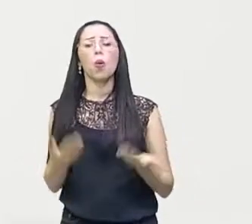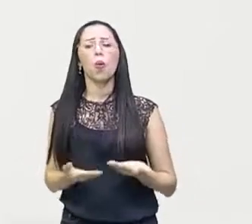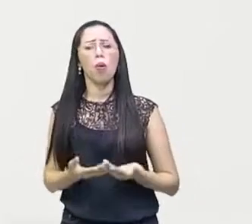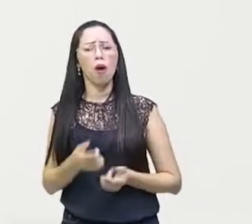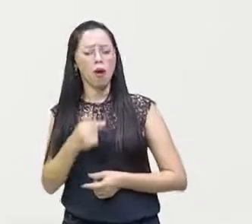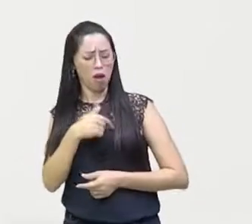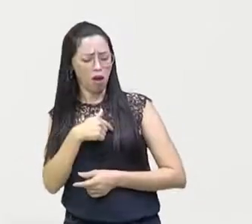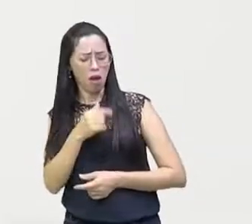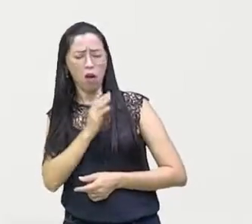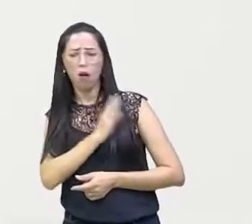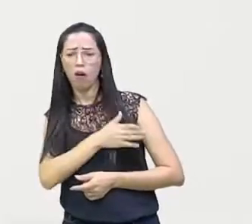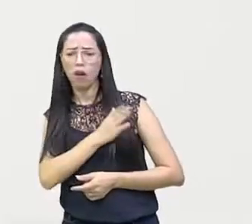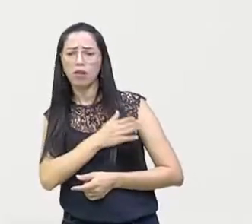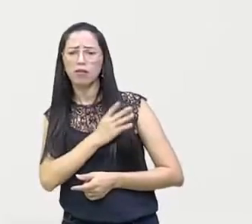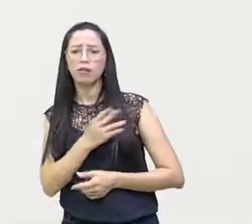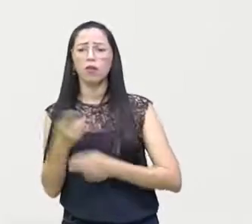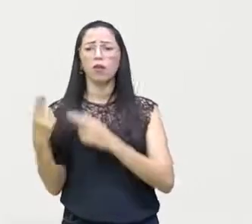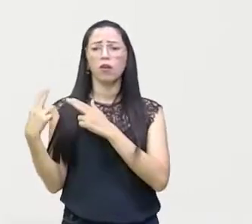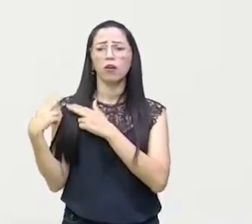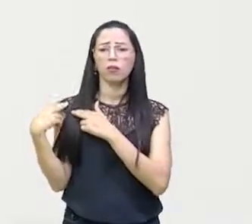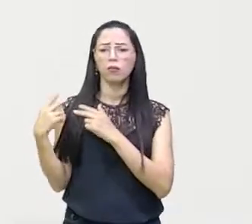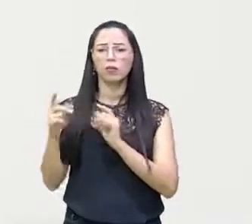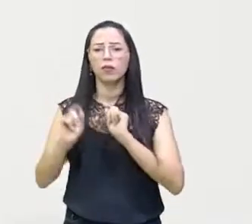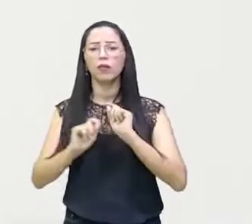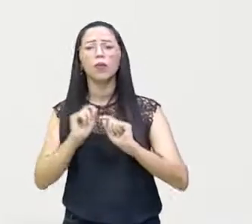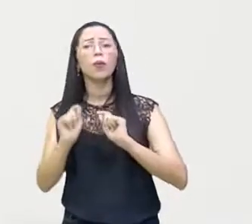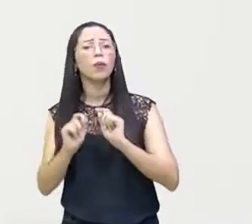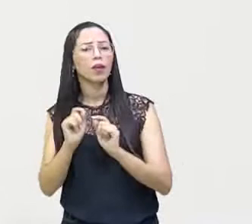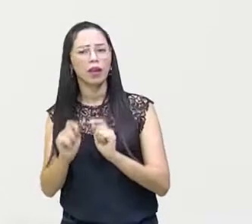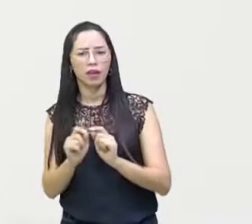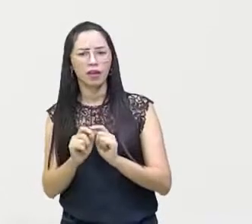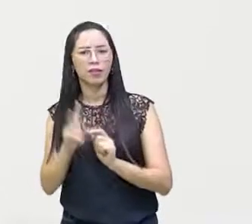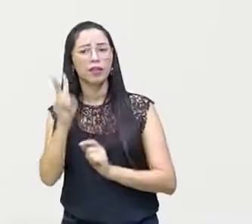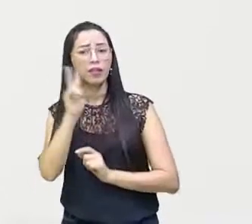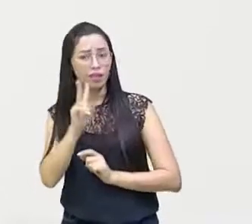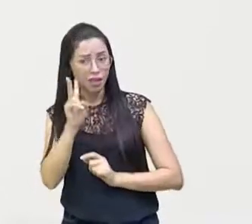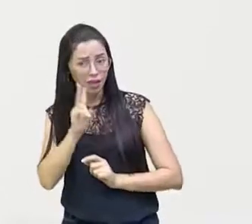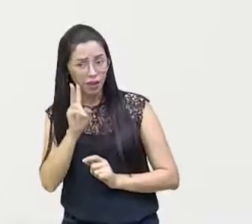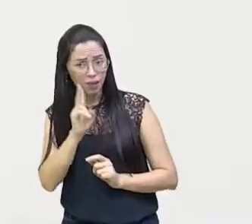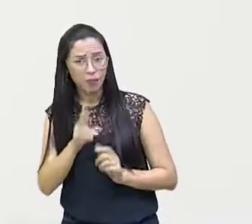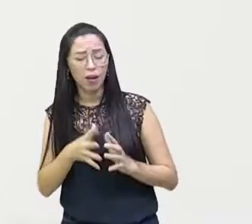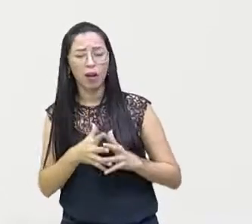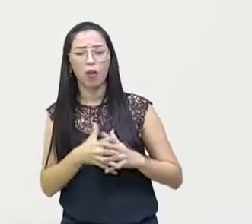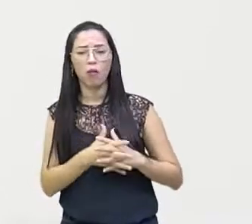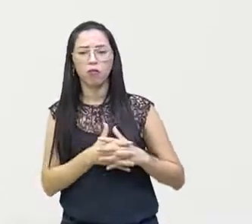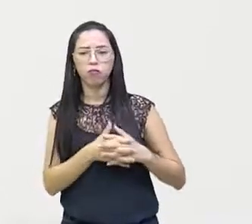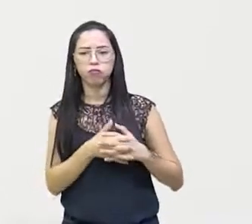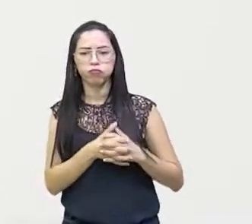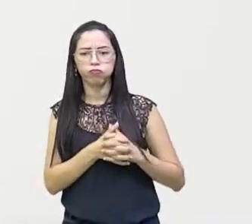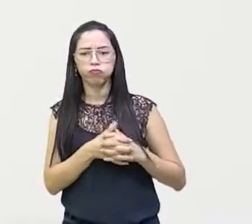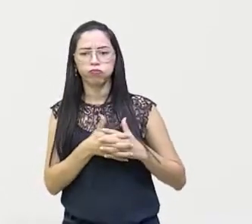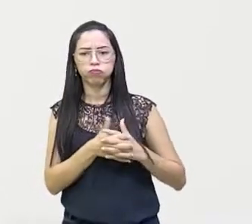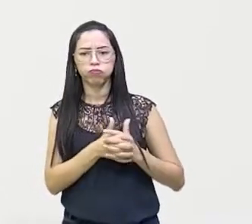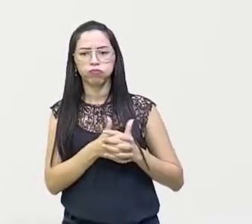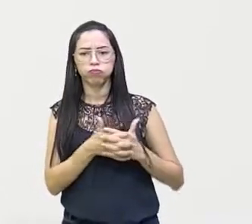qual é a principal função do coração? A principal função é